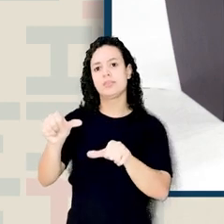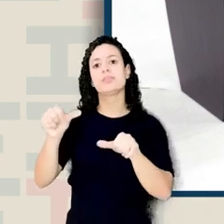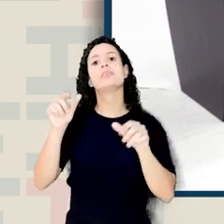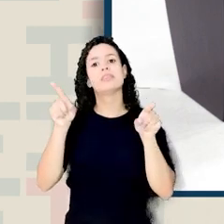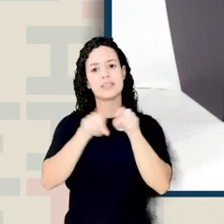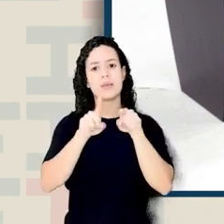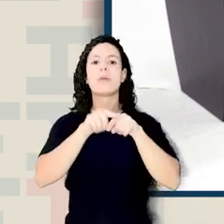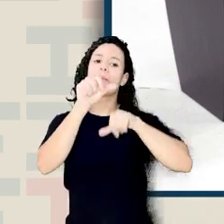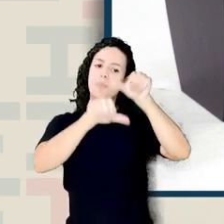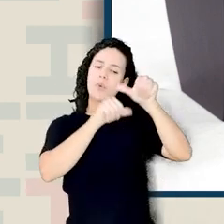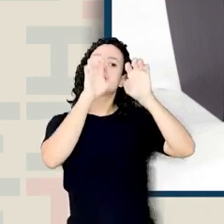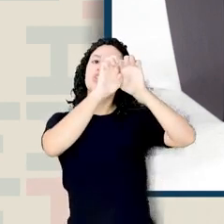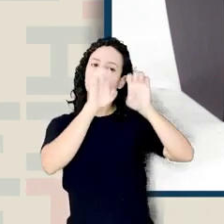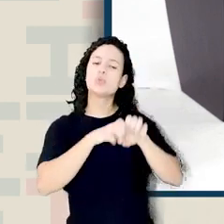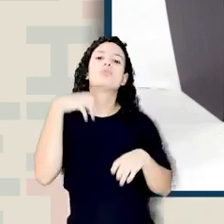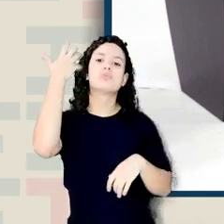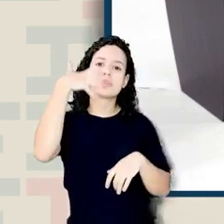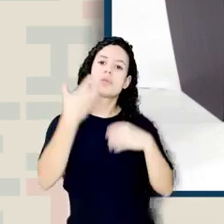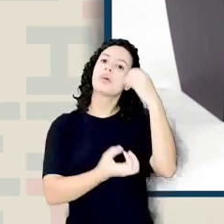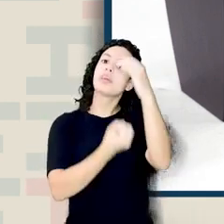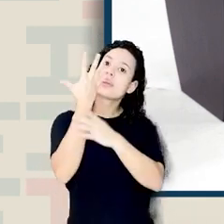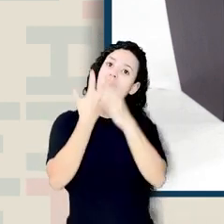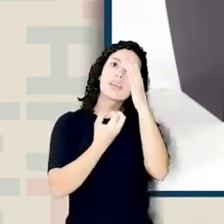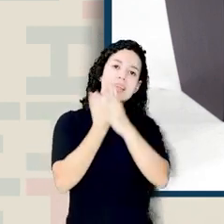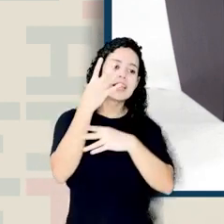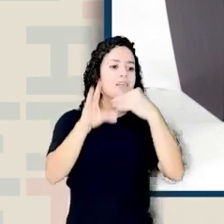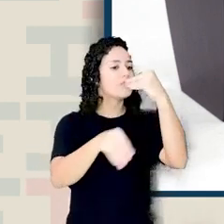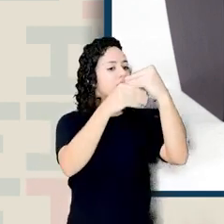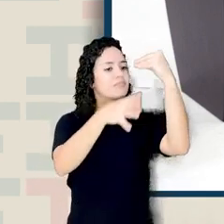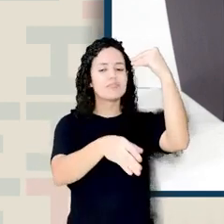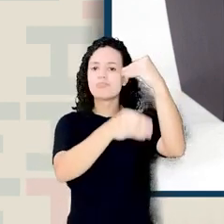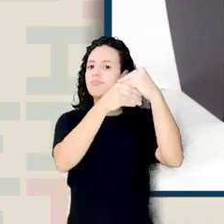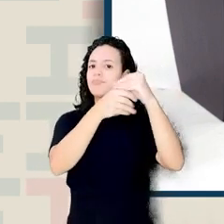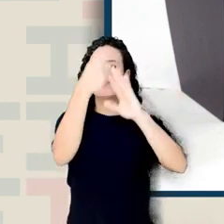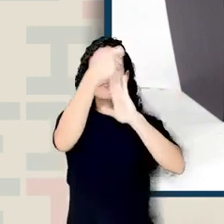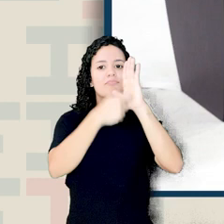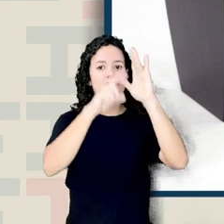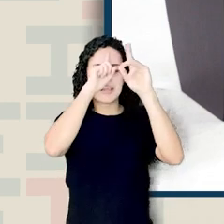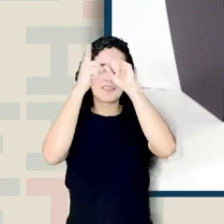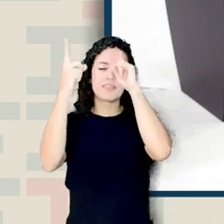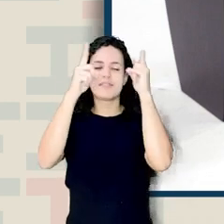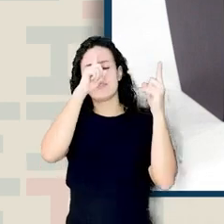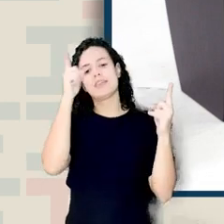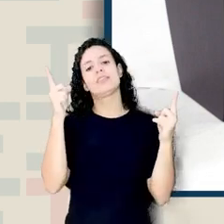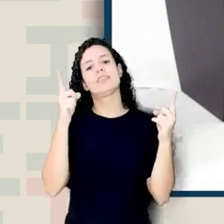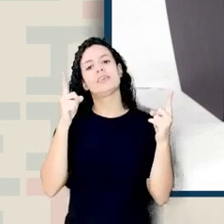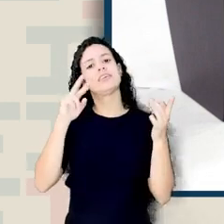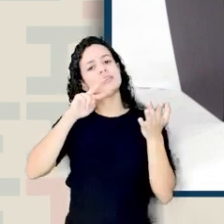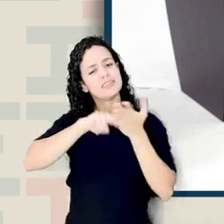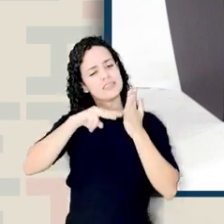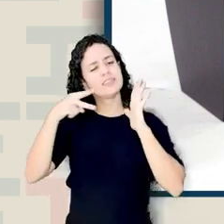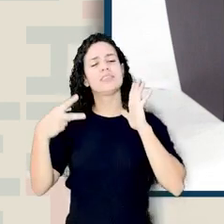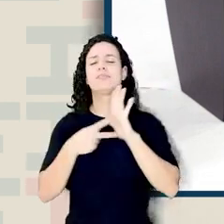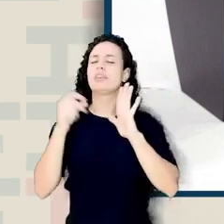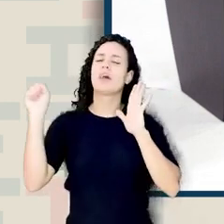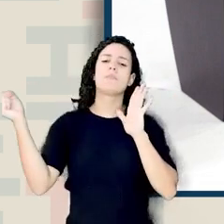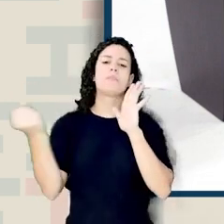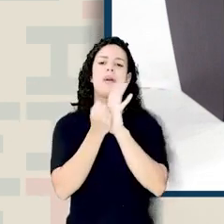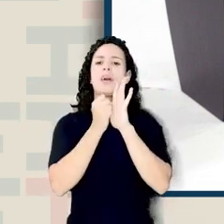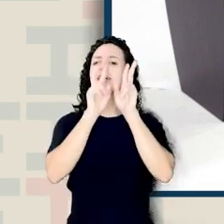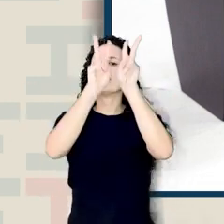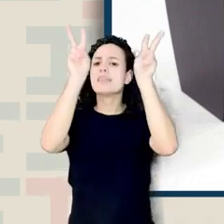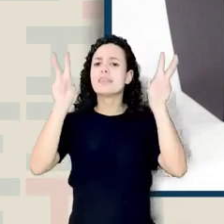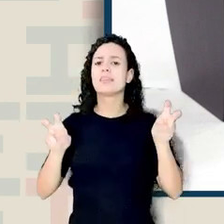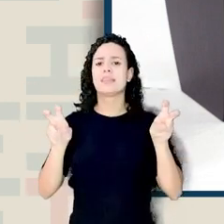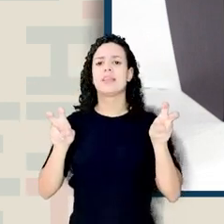estrutura musical, mexe, cria, constrói, compõe, né, e diz muito novamente do